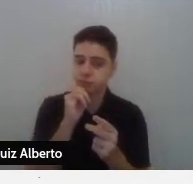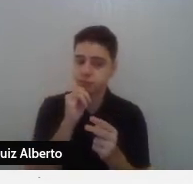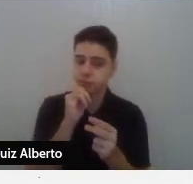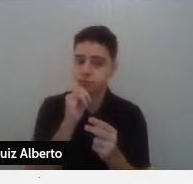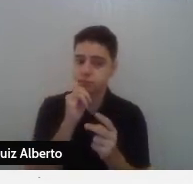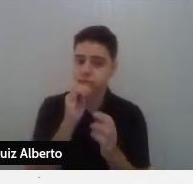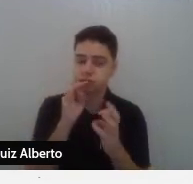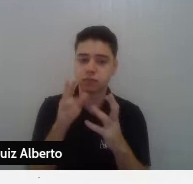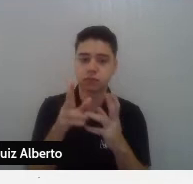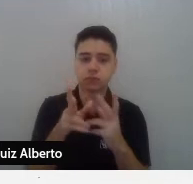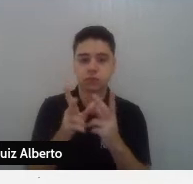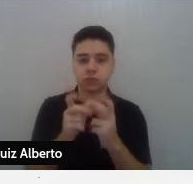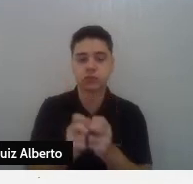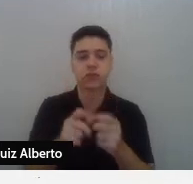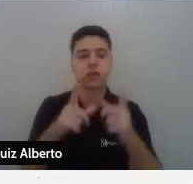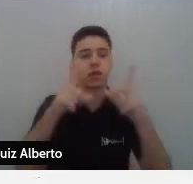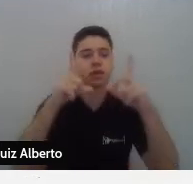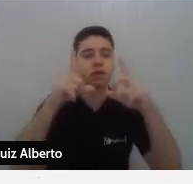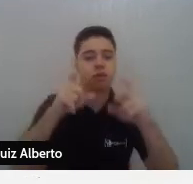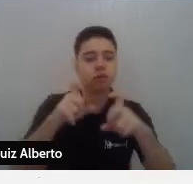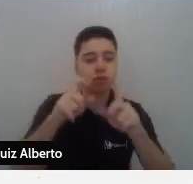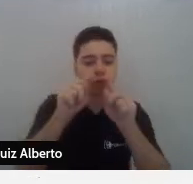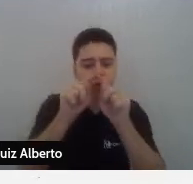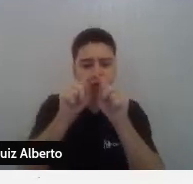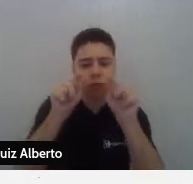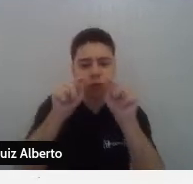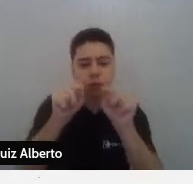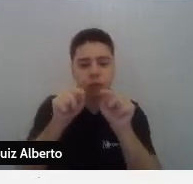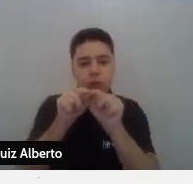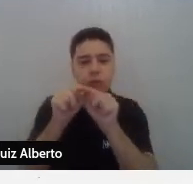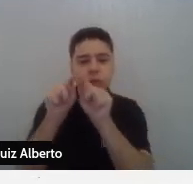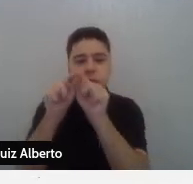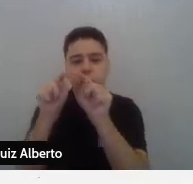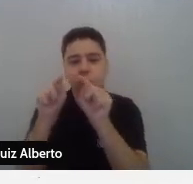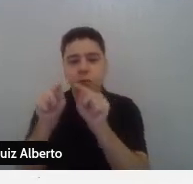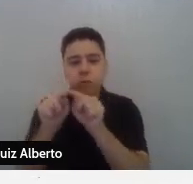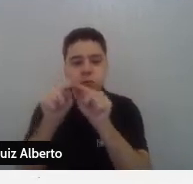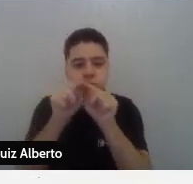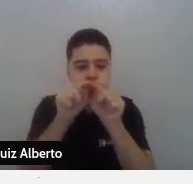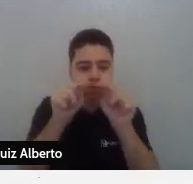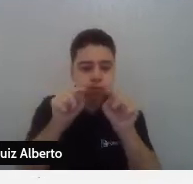dessa imagem pixelada, né? Que são esses quadradinhos que